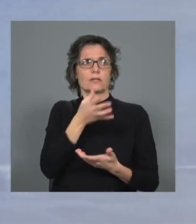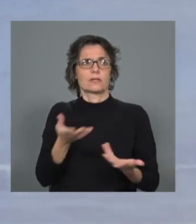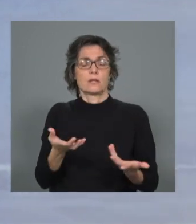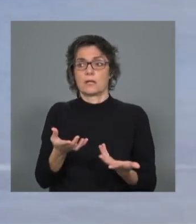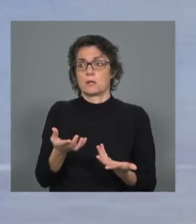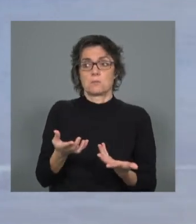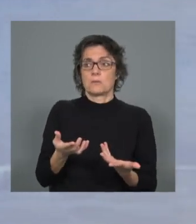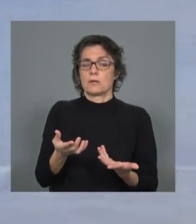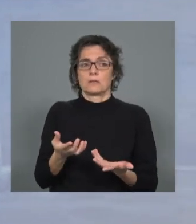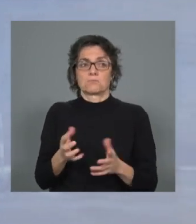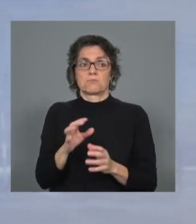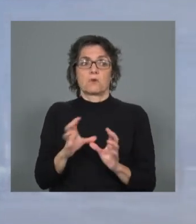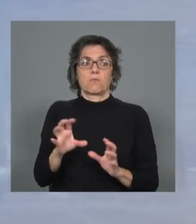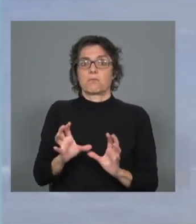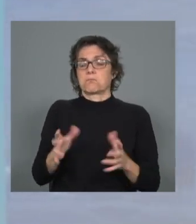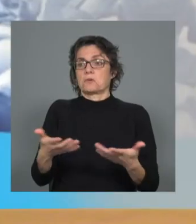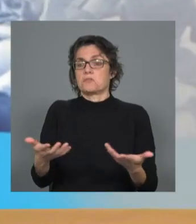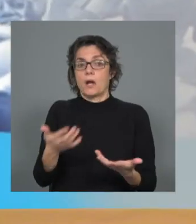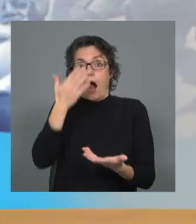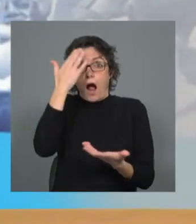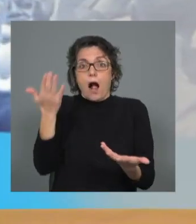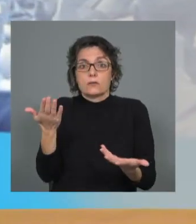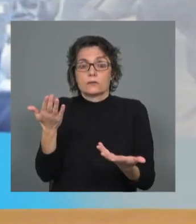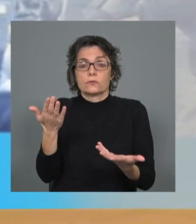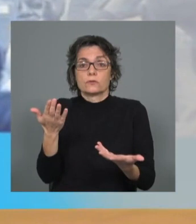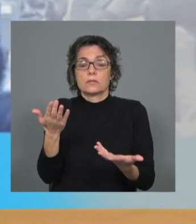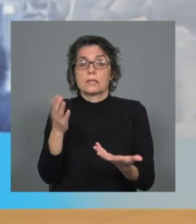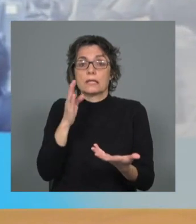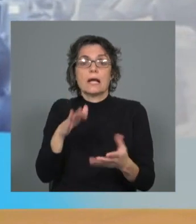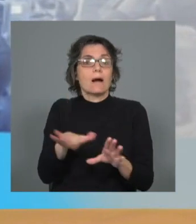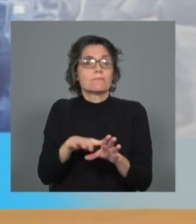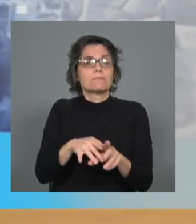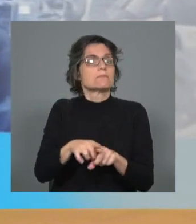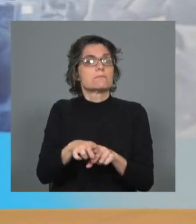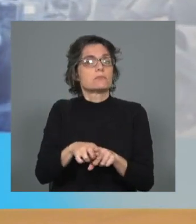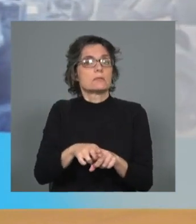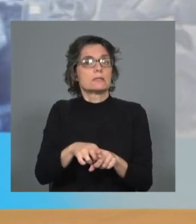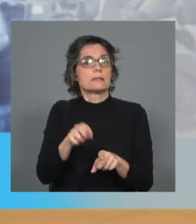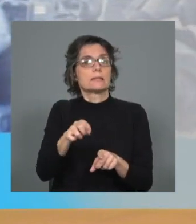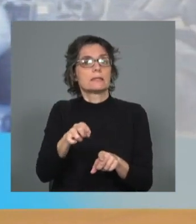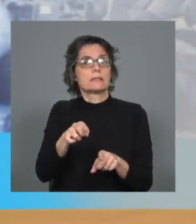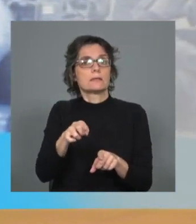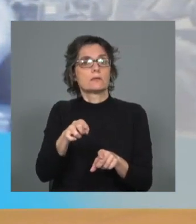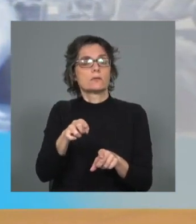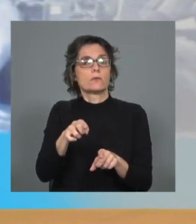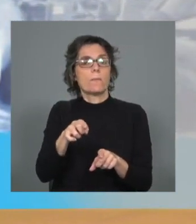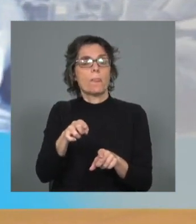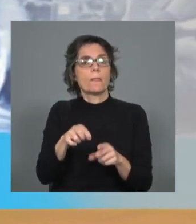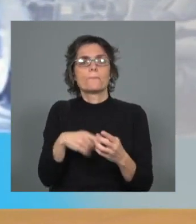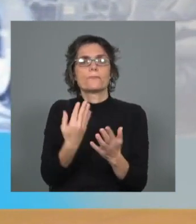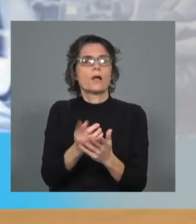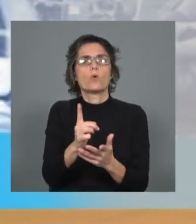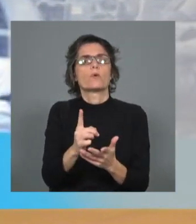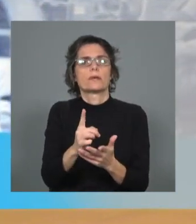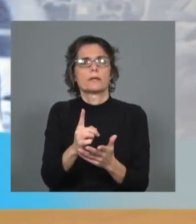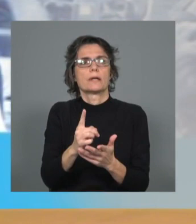noutro, mas o que é certo é que a participação política é também um fator que contribui para o sentimento